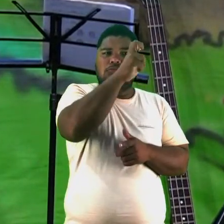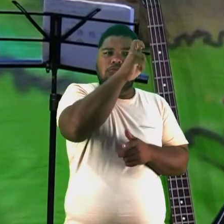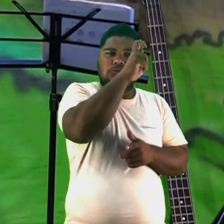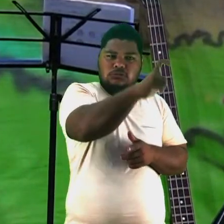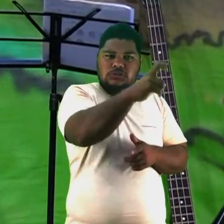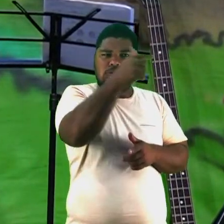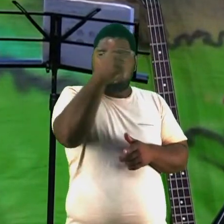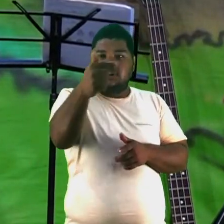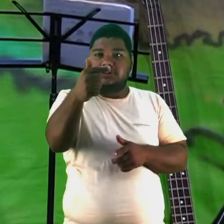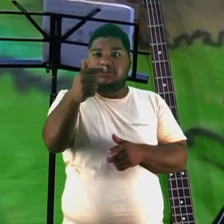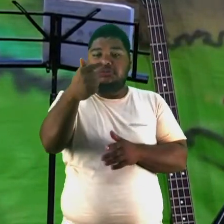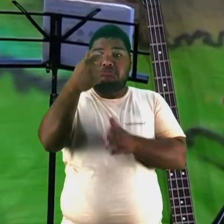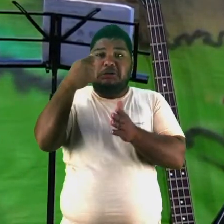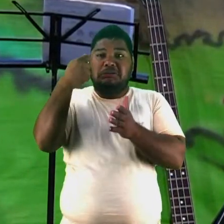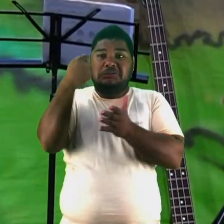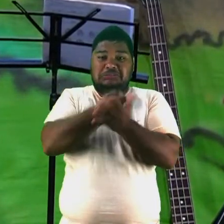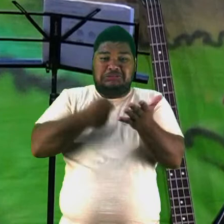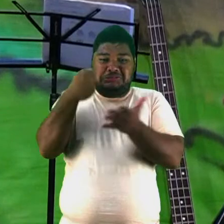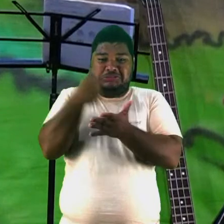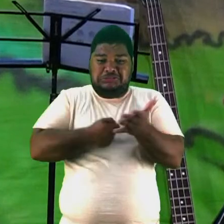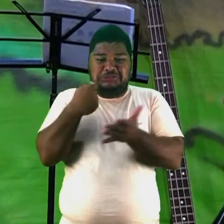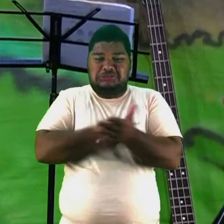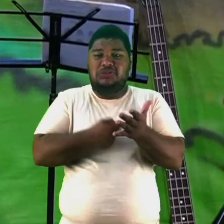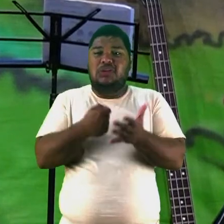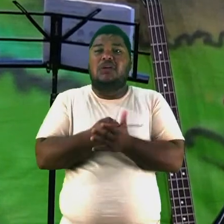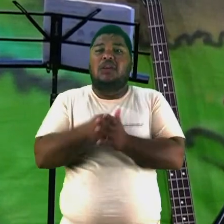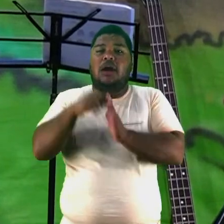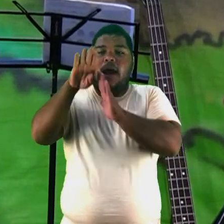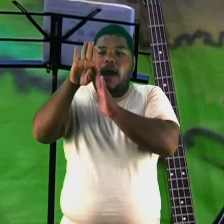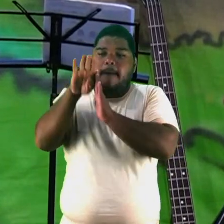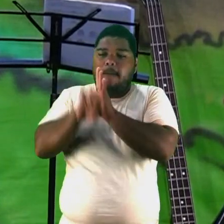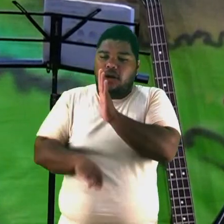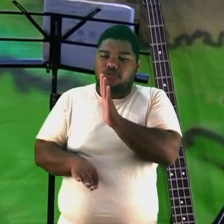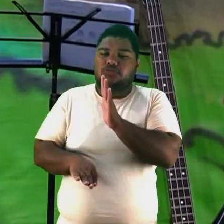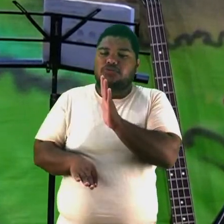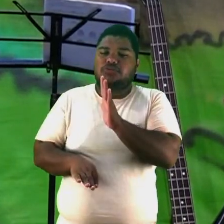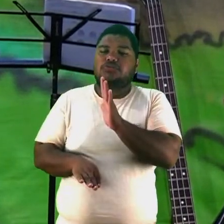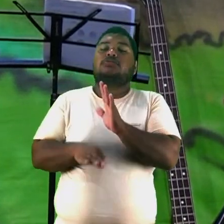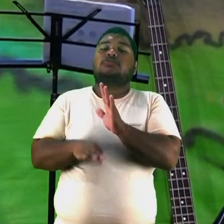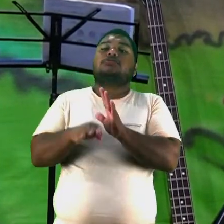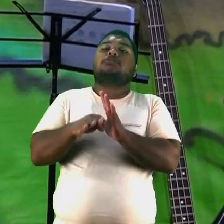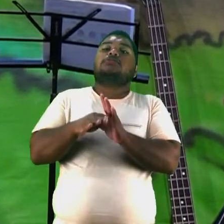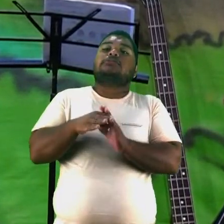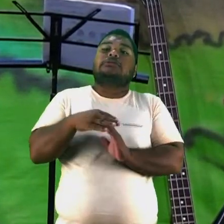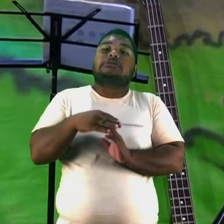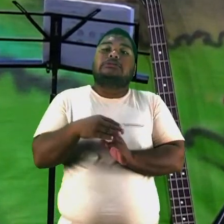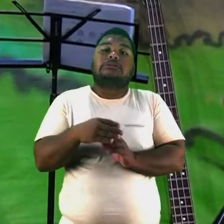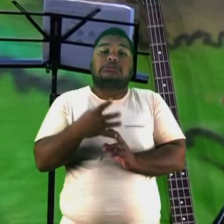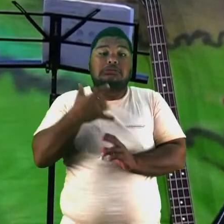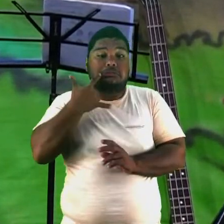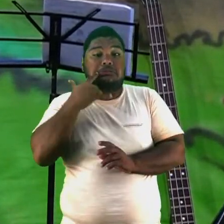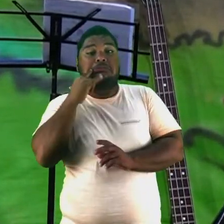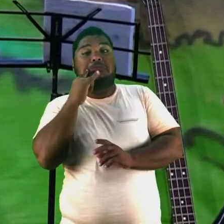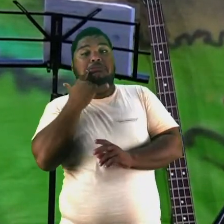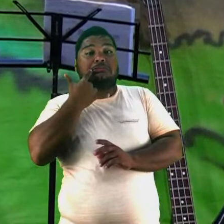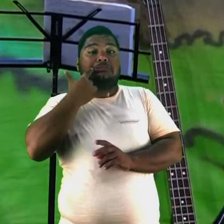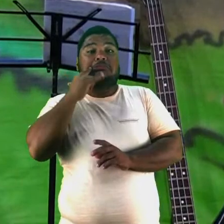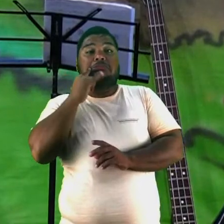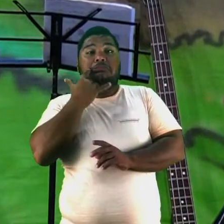Você está lutando com algum tipo de vício na sua vida? E você tem tido mais derrota do que vitória?